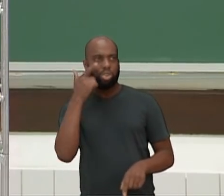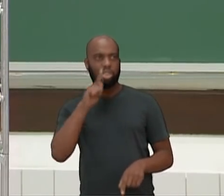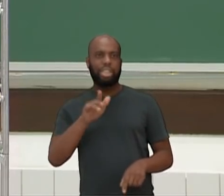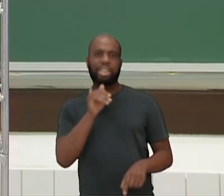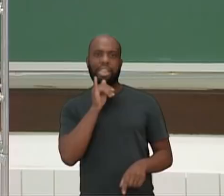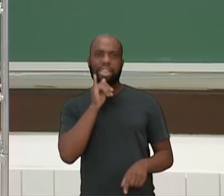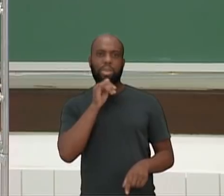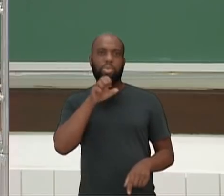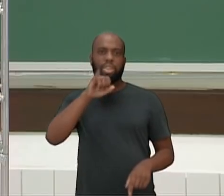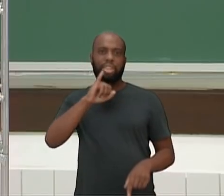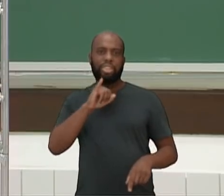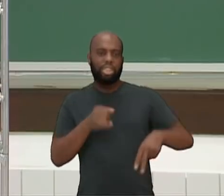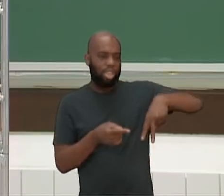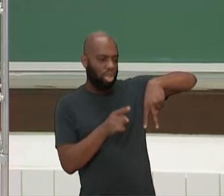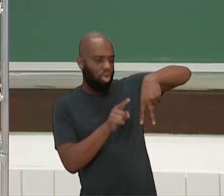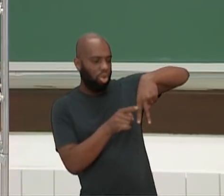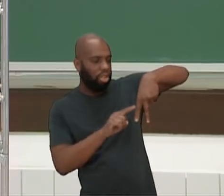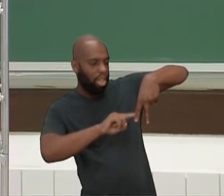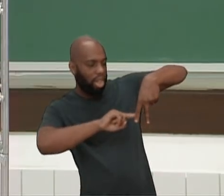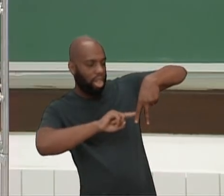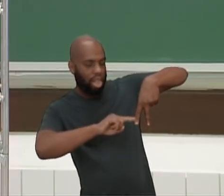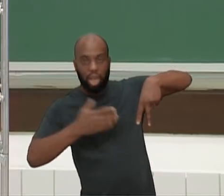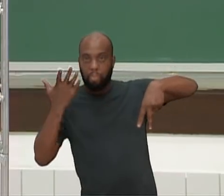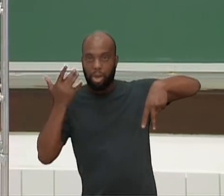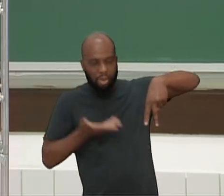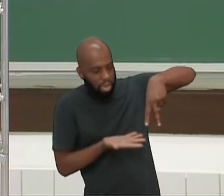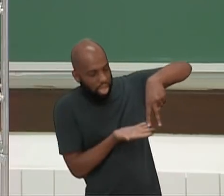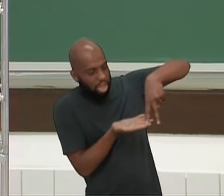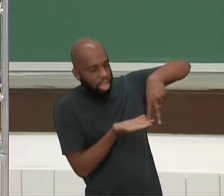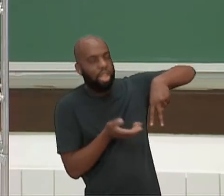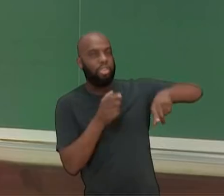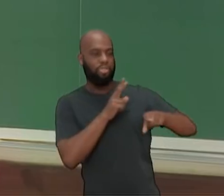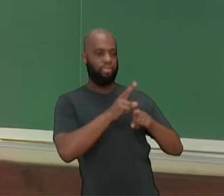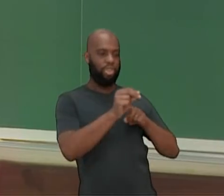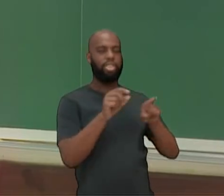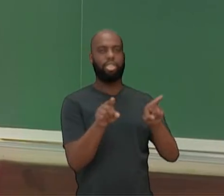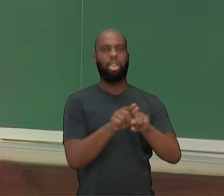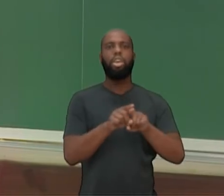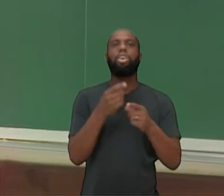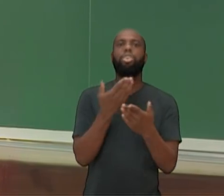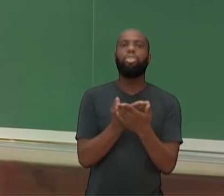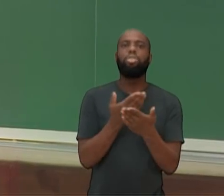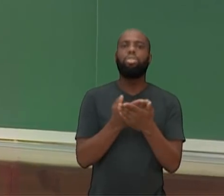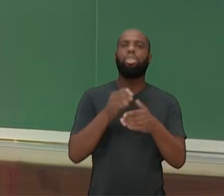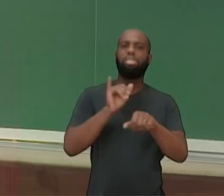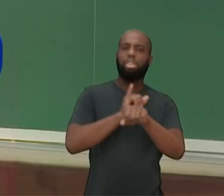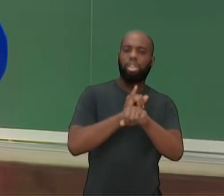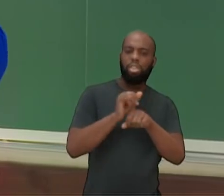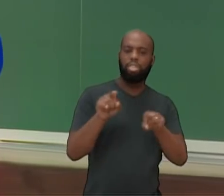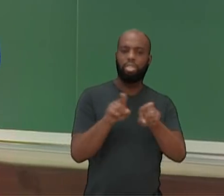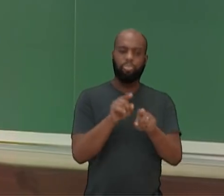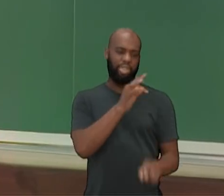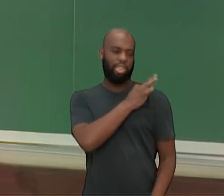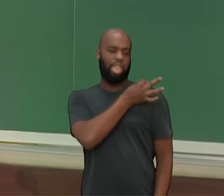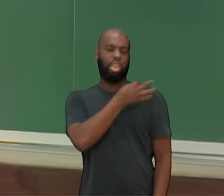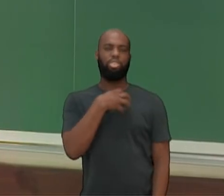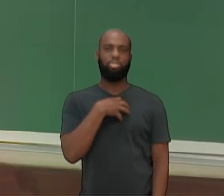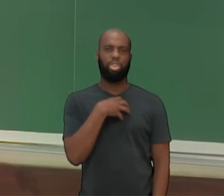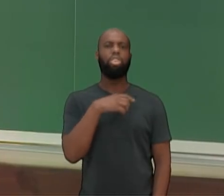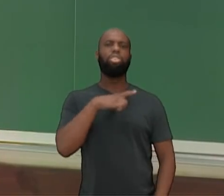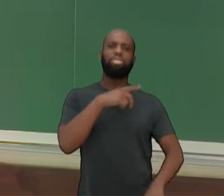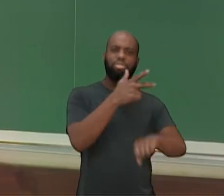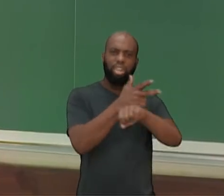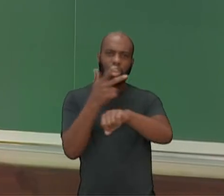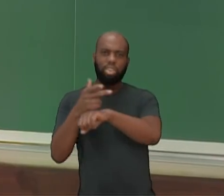a mão atrás da coxa do adversário e também vence. Então a gente viu um pouquinho da técnica, viu como que é a prática, a gente viu alguns vídeos, né? Eu deixei alguns